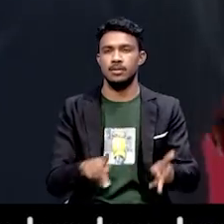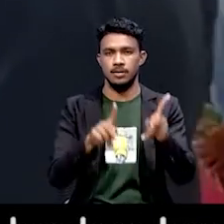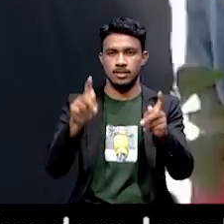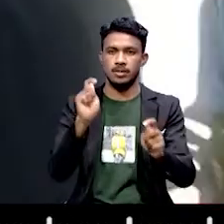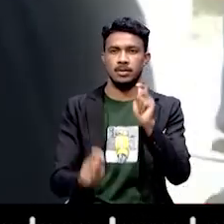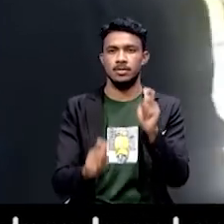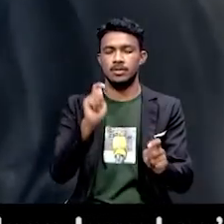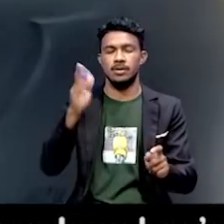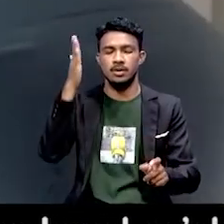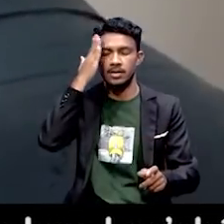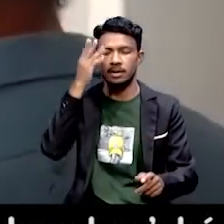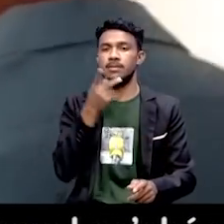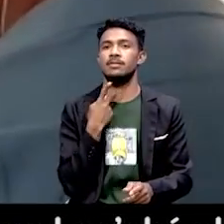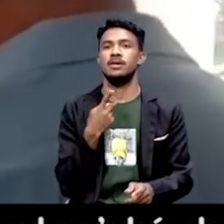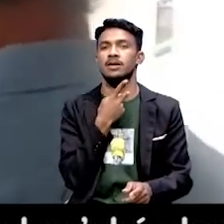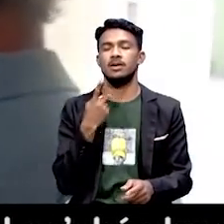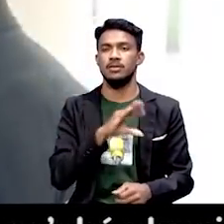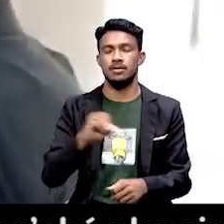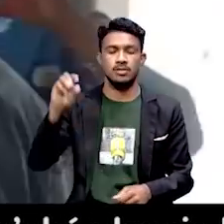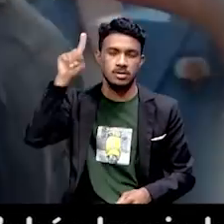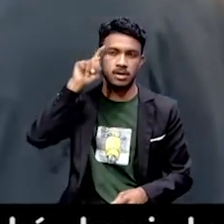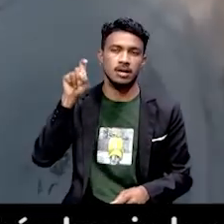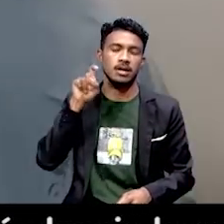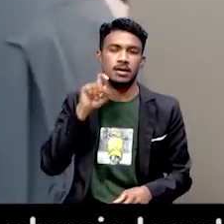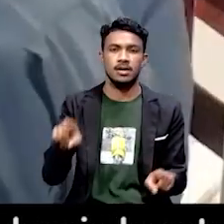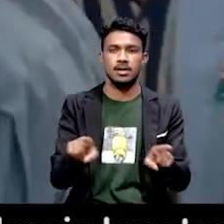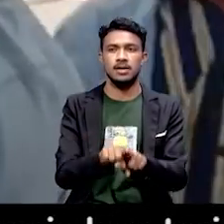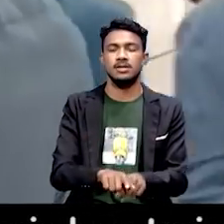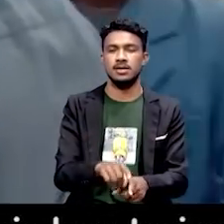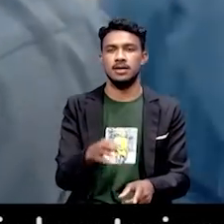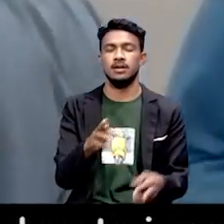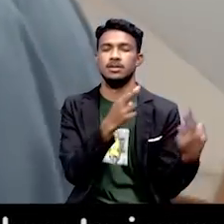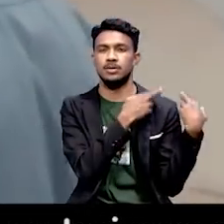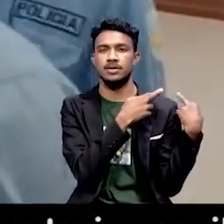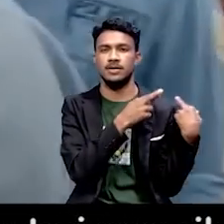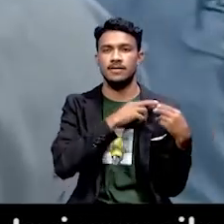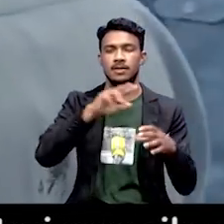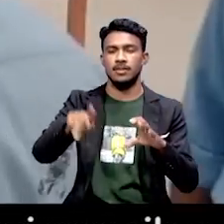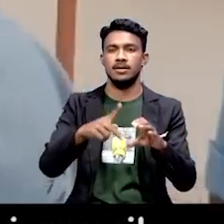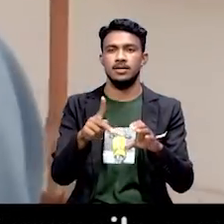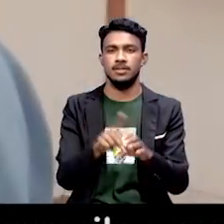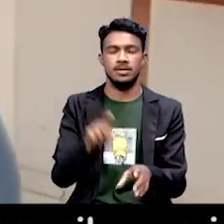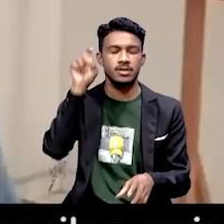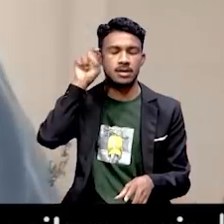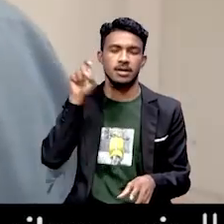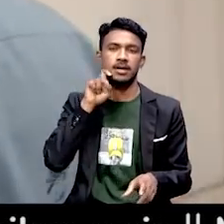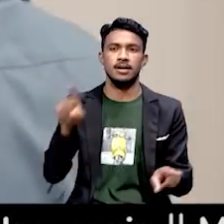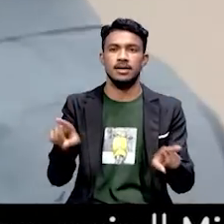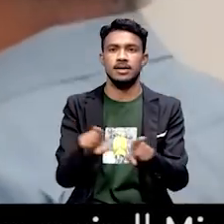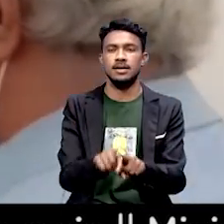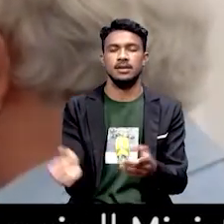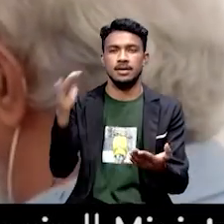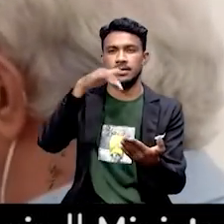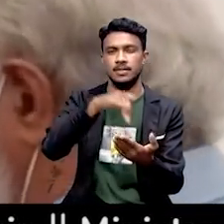mos notifica Padre Herminio no Kairala Sanana Guzmão sai sasin bakaso ne. Enquanto presença Sanana Guzmão hanesan reafirma bebe